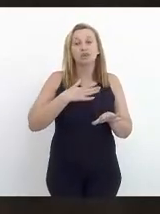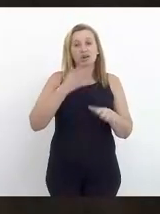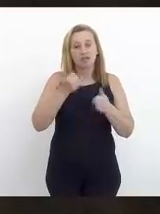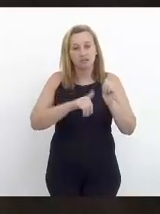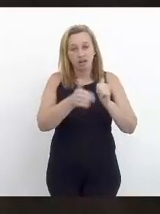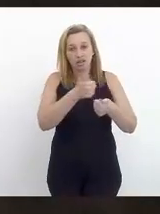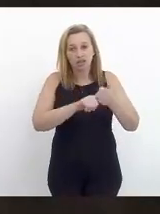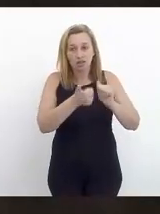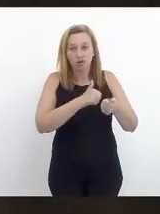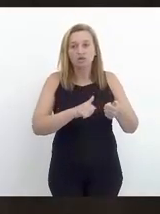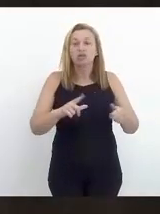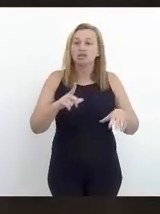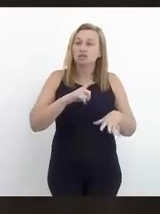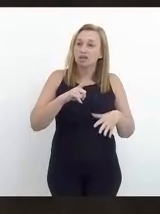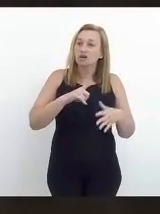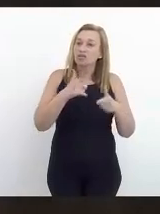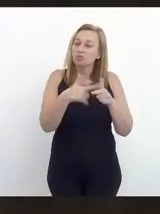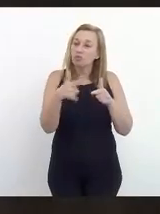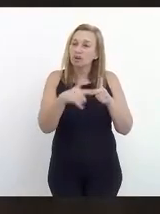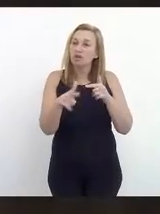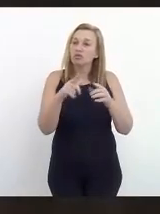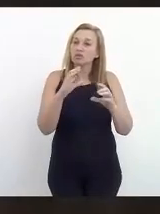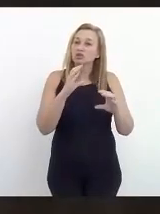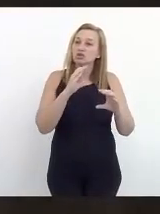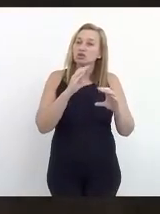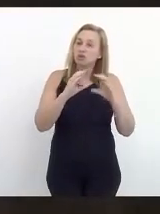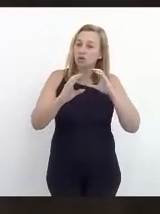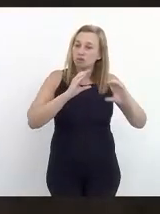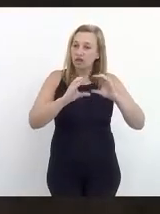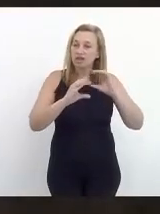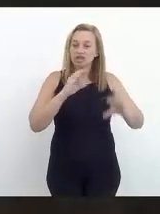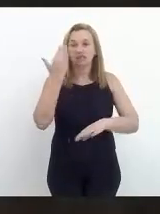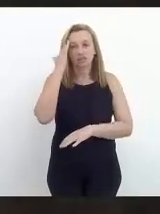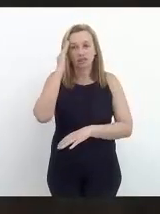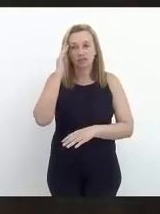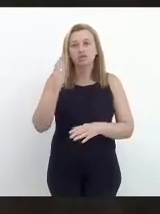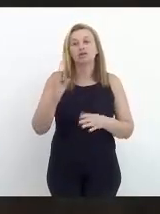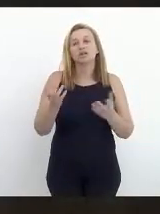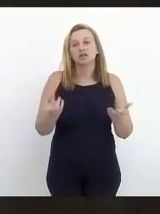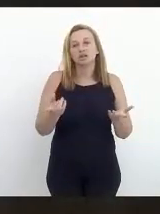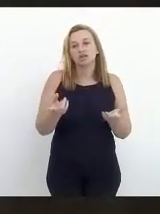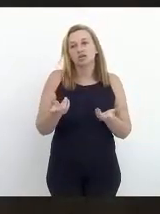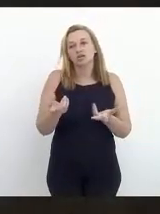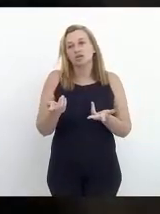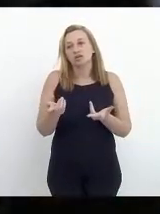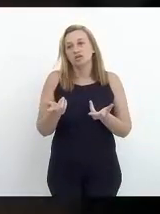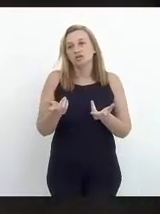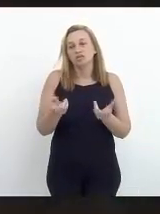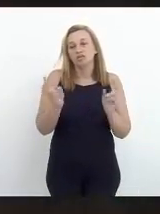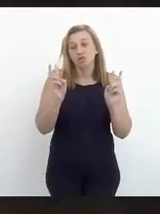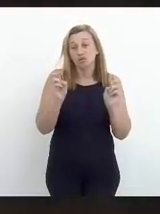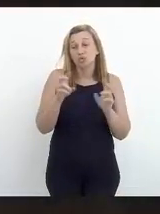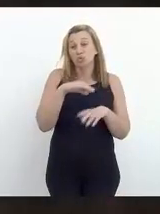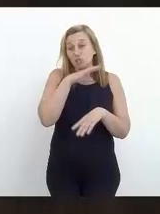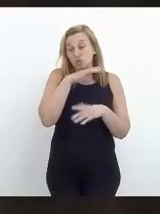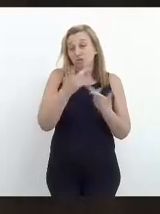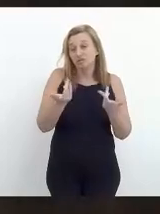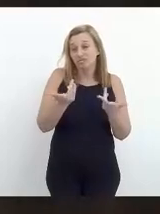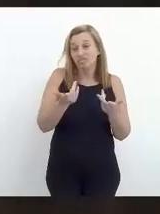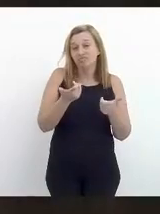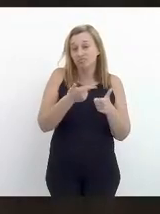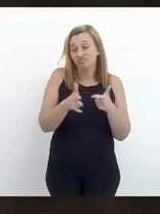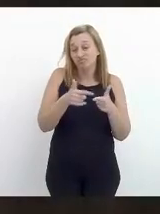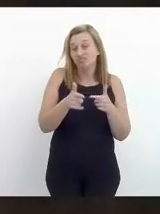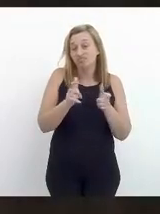avaliação é que houve aí algum problema de comunicação, de entendimento, que acabou criando uma situação desnecessária, porque é uma situação muito tensa,